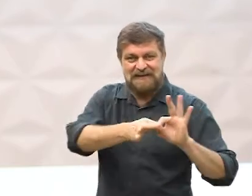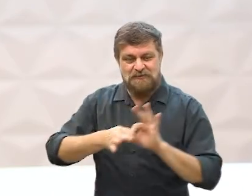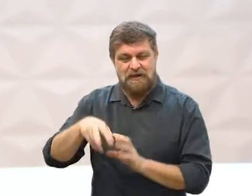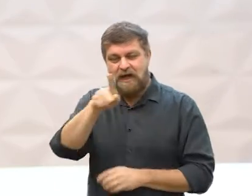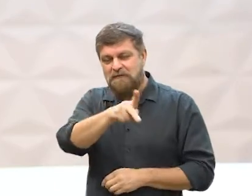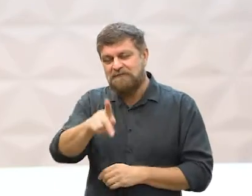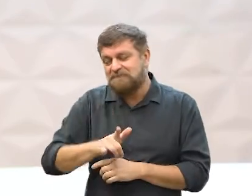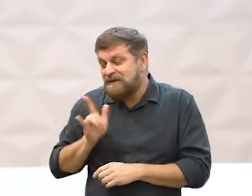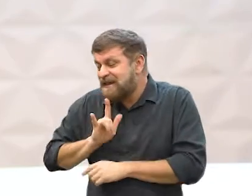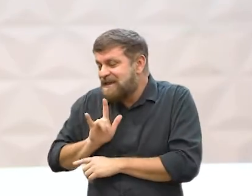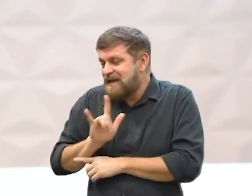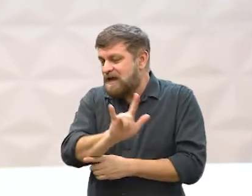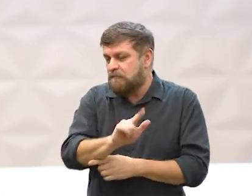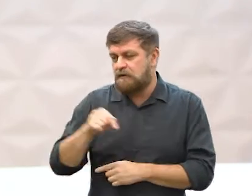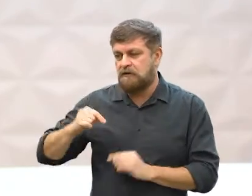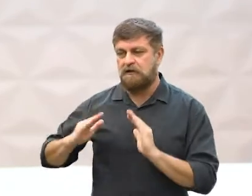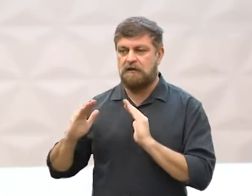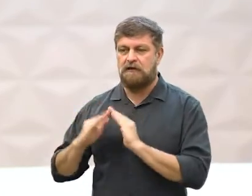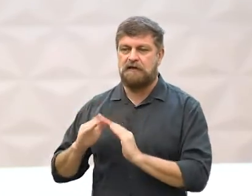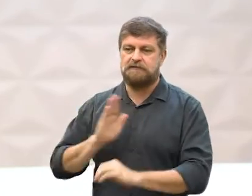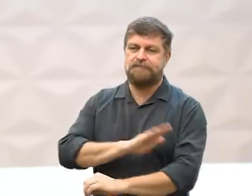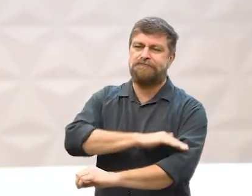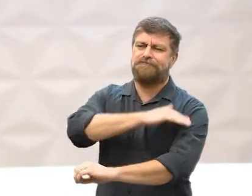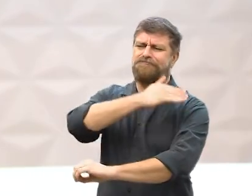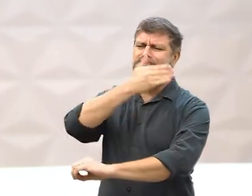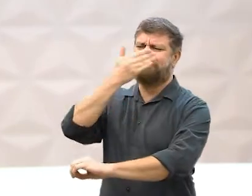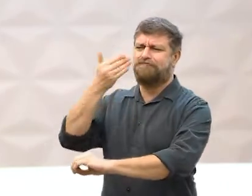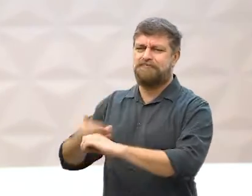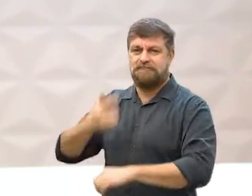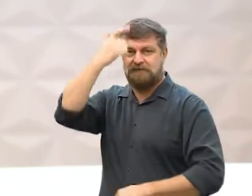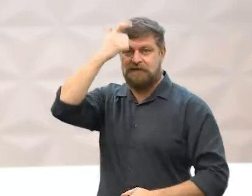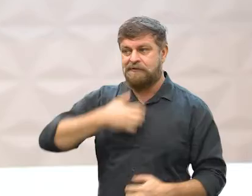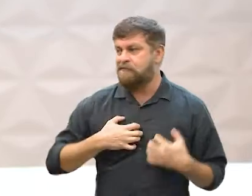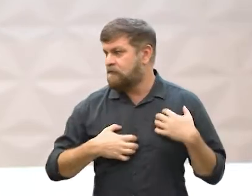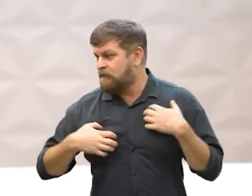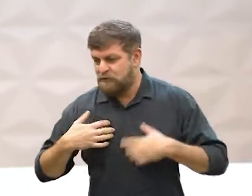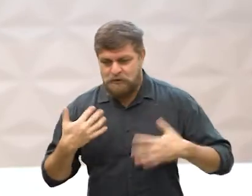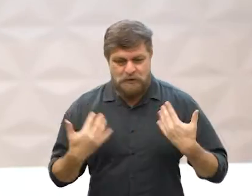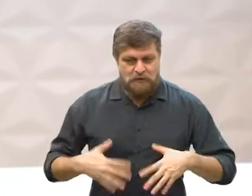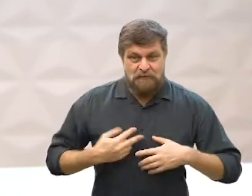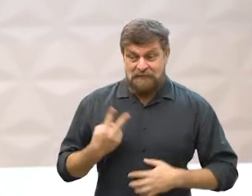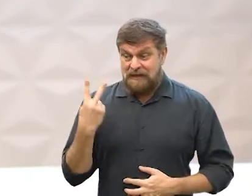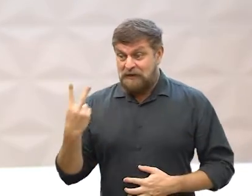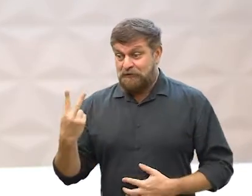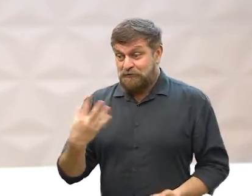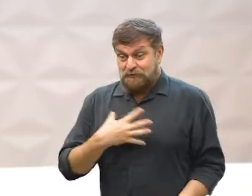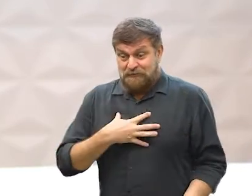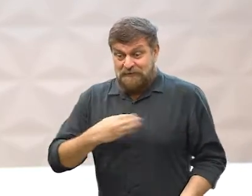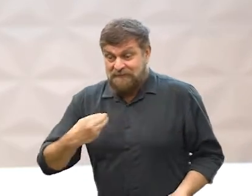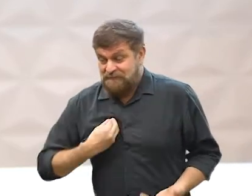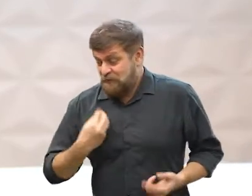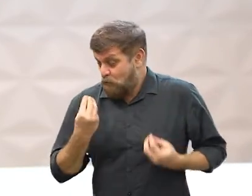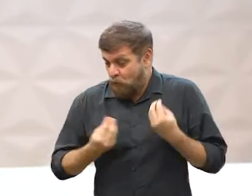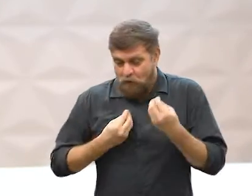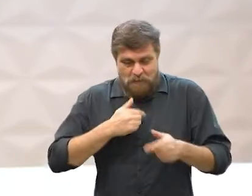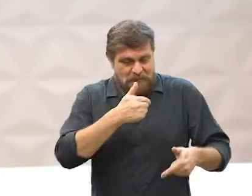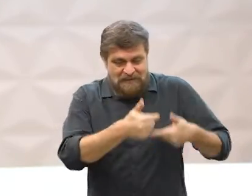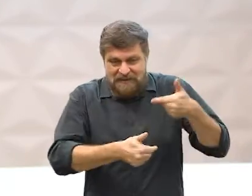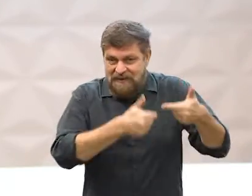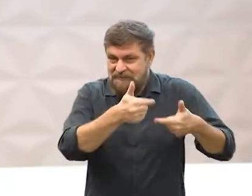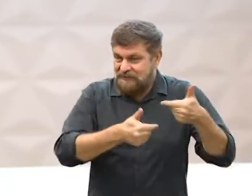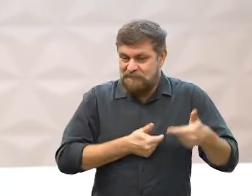professora. E aí fica em casa o dia inteiro. E eu fico desesperada, porque essas duas crianças aqui, eu tenho que trabalhar, fazer as